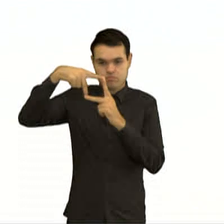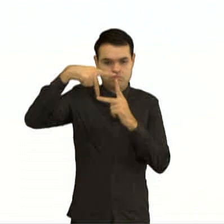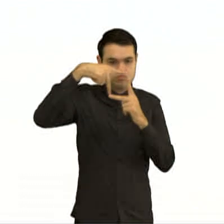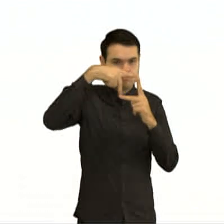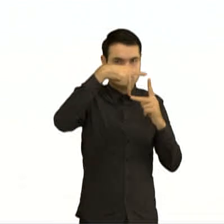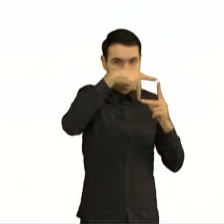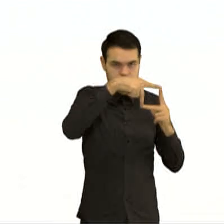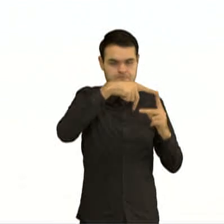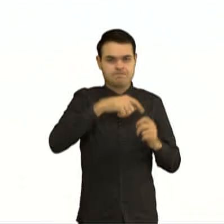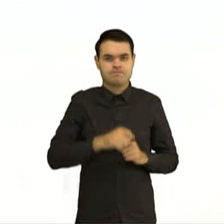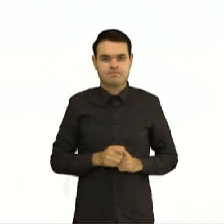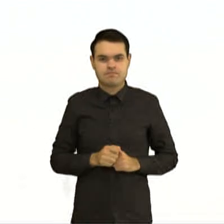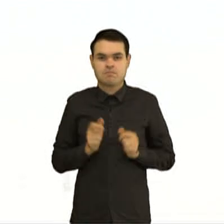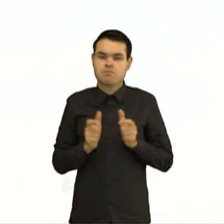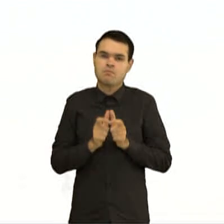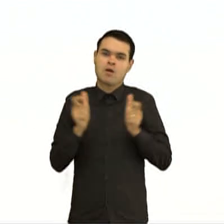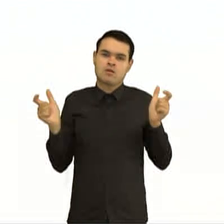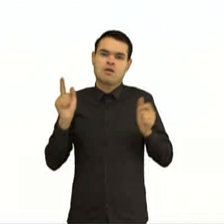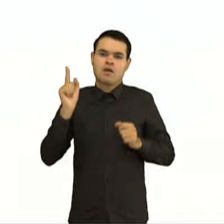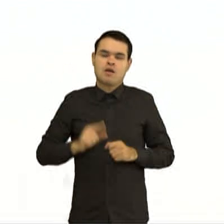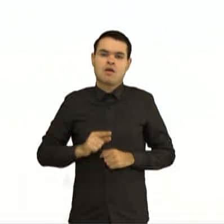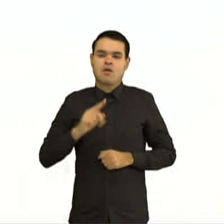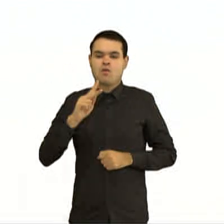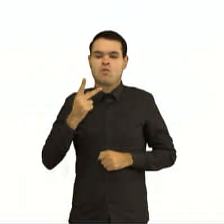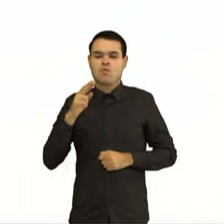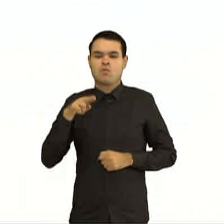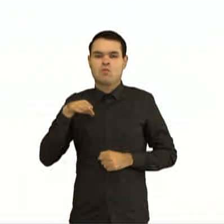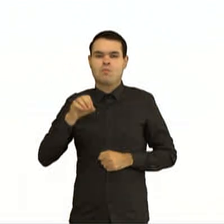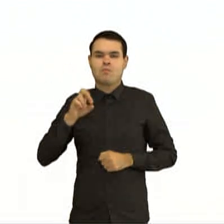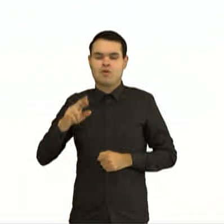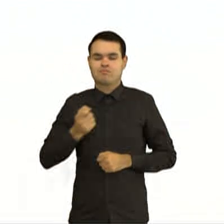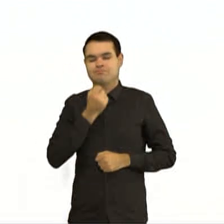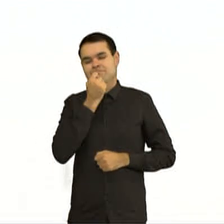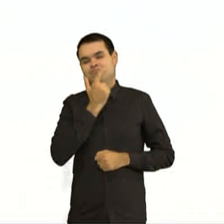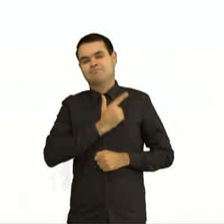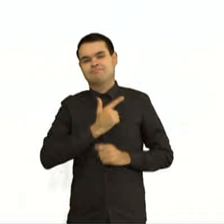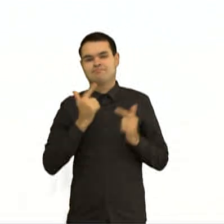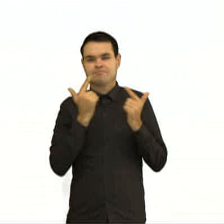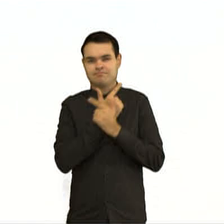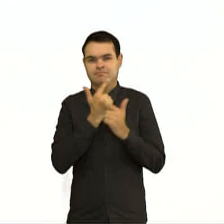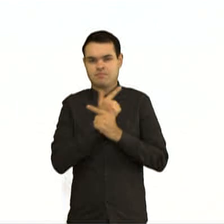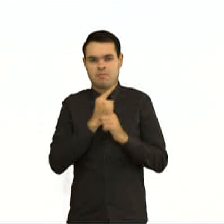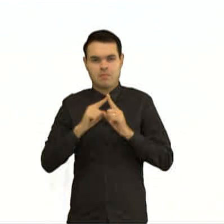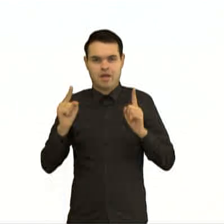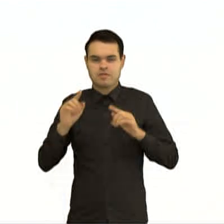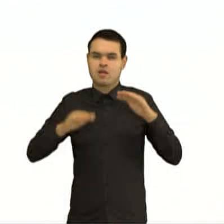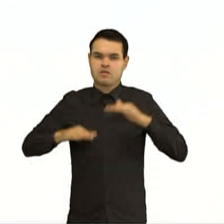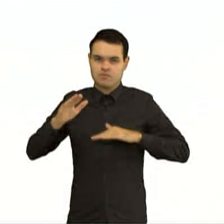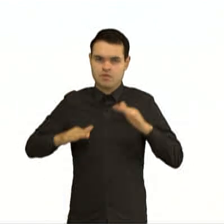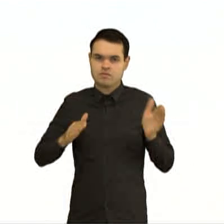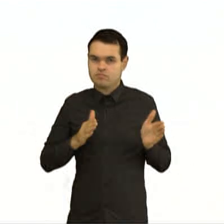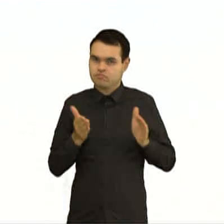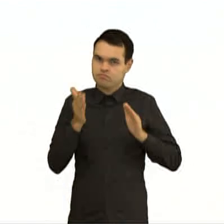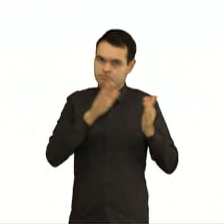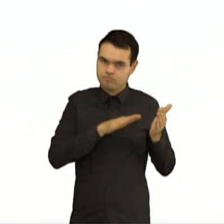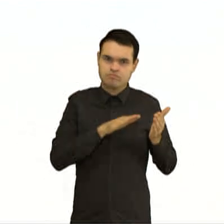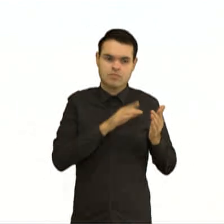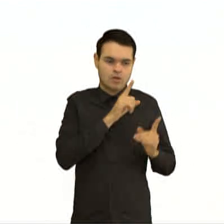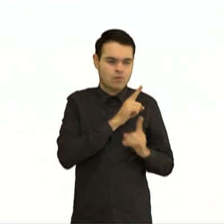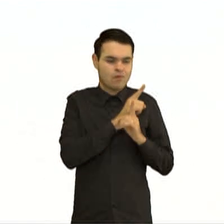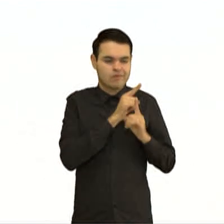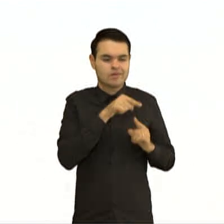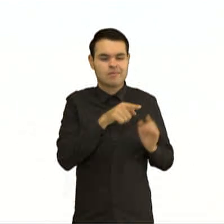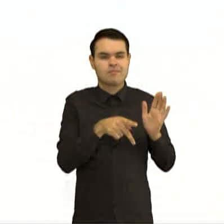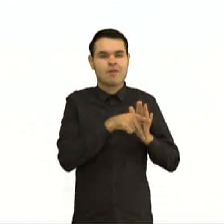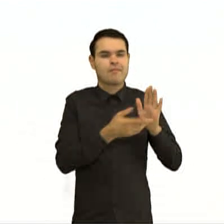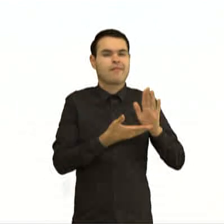uma temática humorista, que causa humor, graça. Contudo, não é raro encontrarmos tirinhas